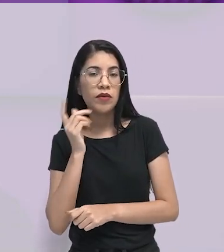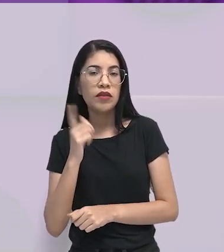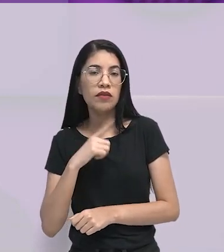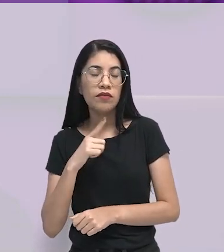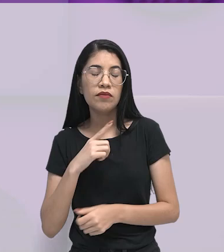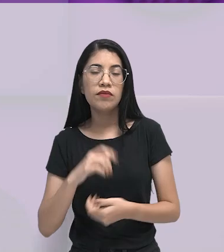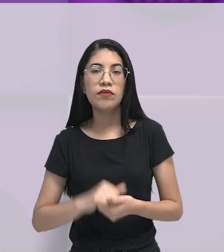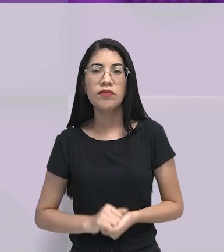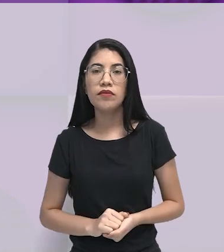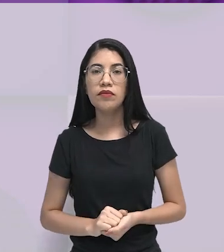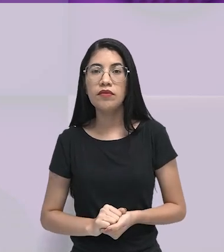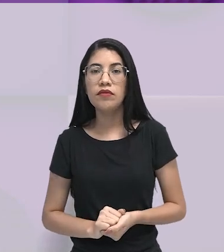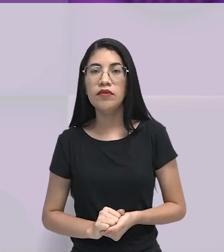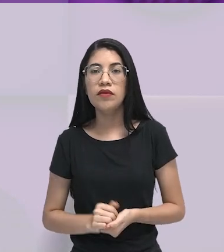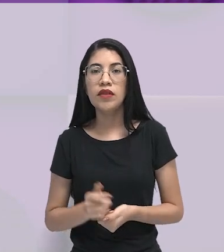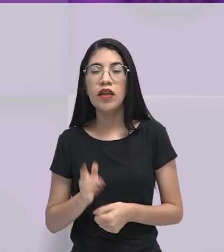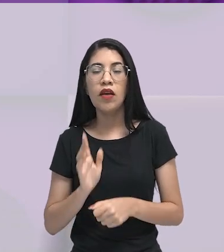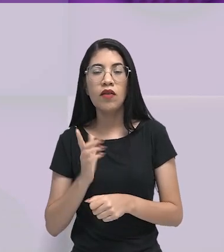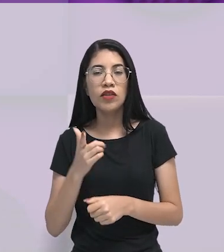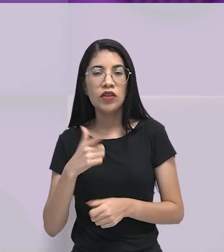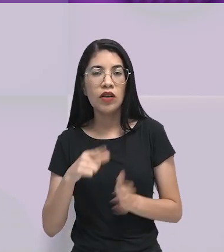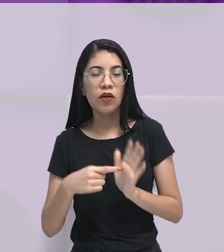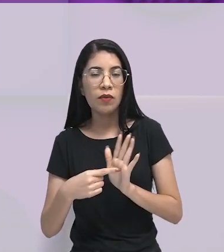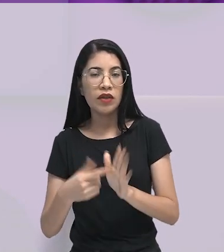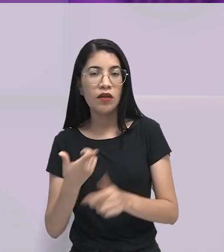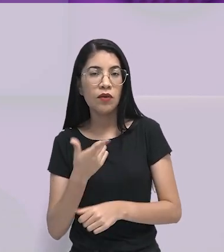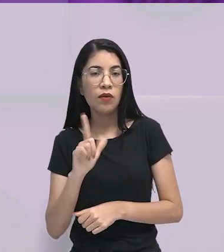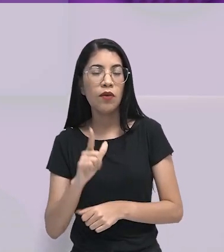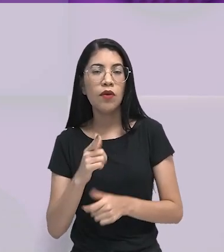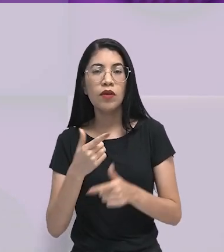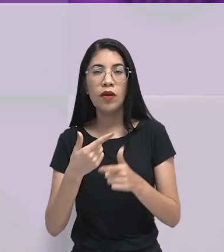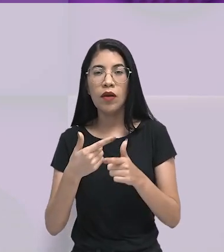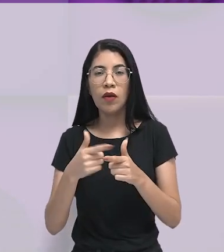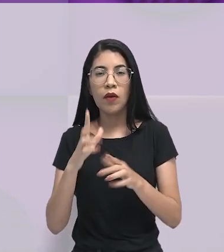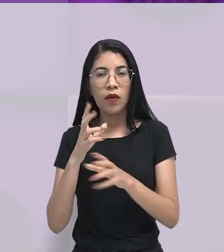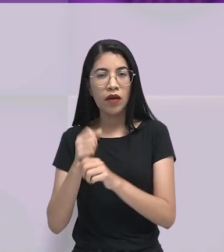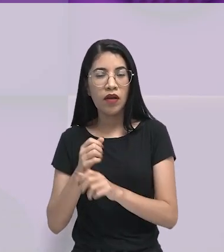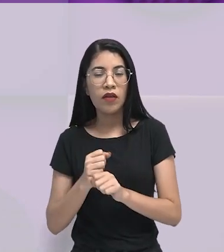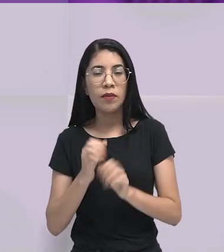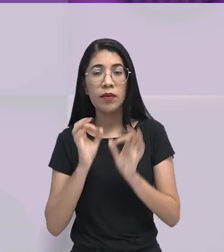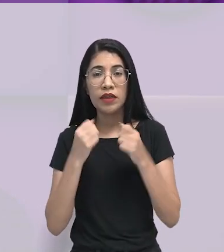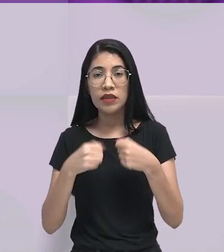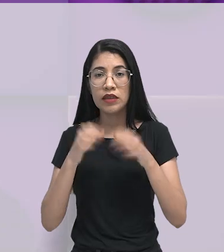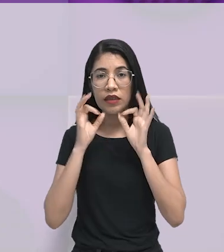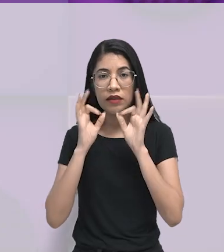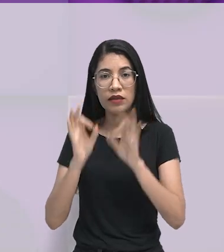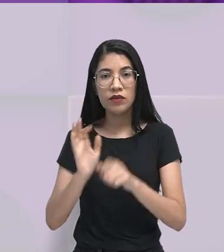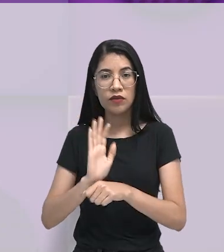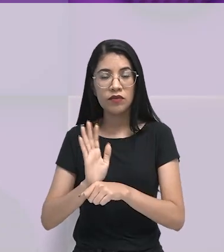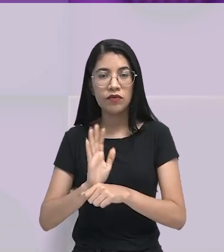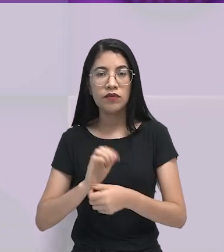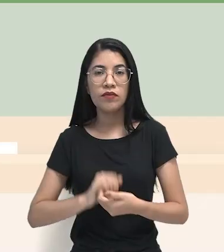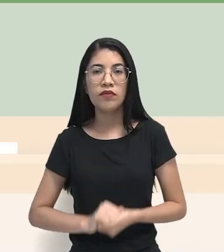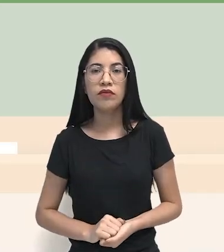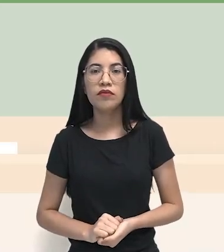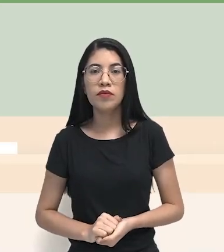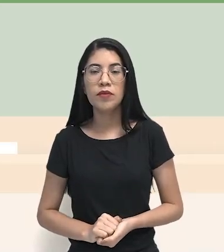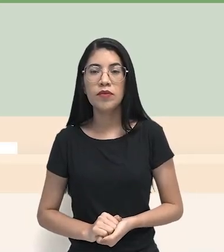tá certo? Vamos a mais um probleminha aqui, eu quero que vocês prestem muita atenção agora no nosso VT.